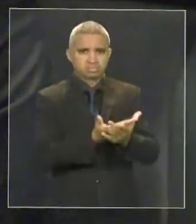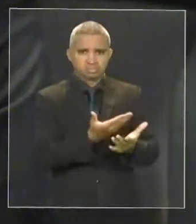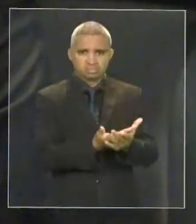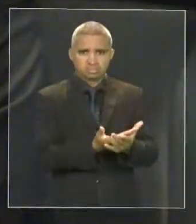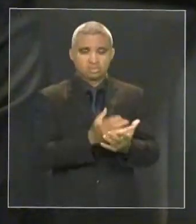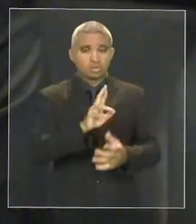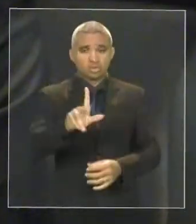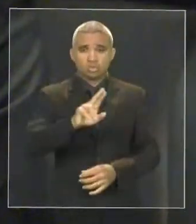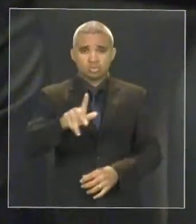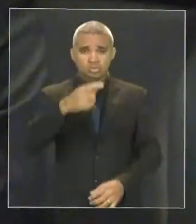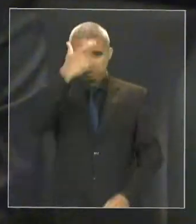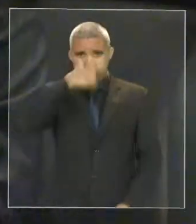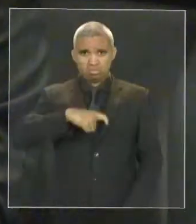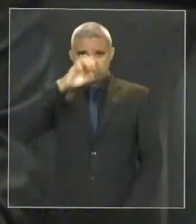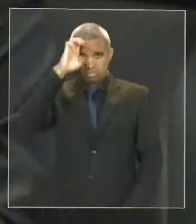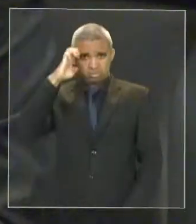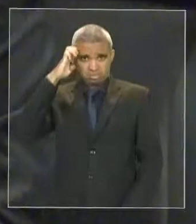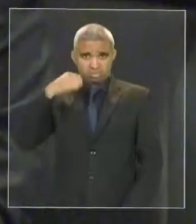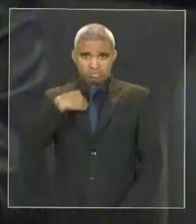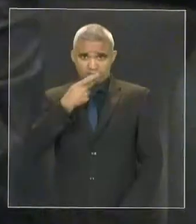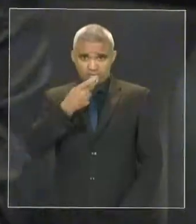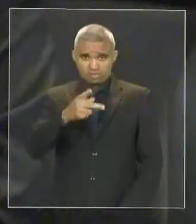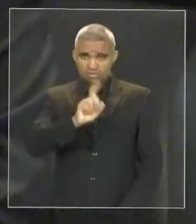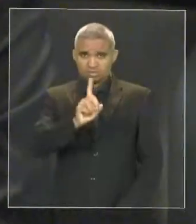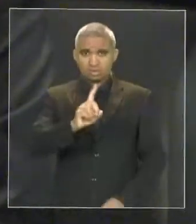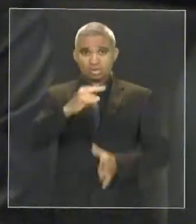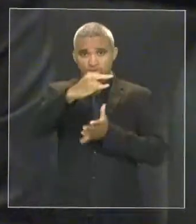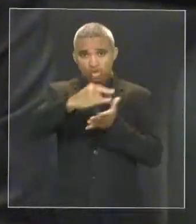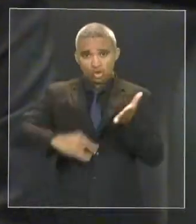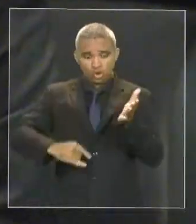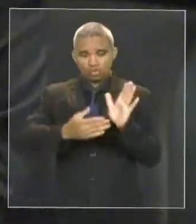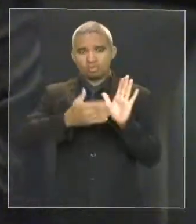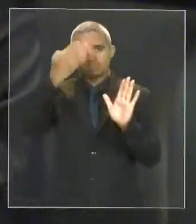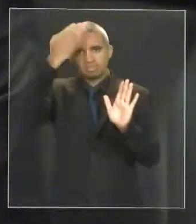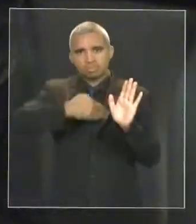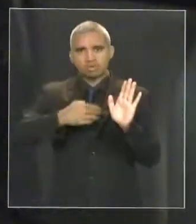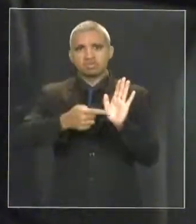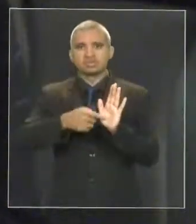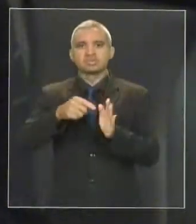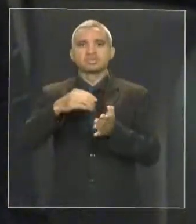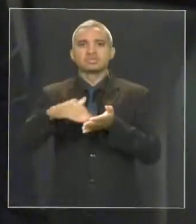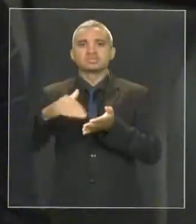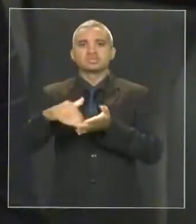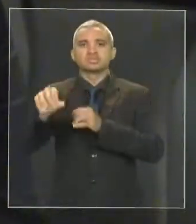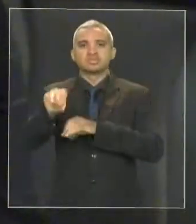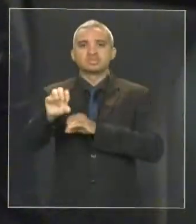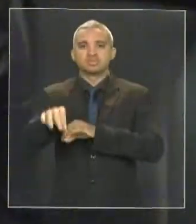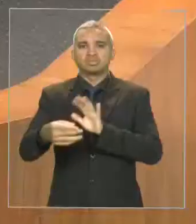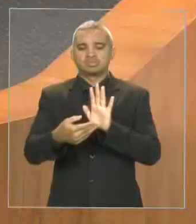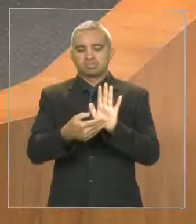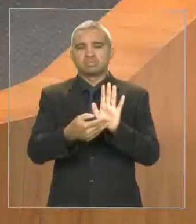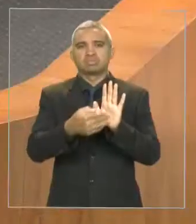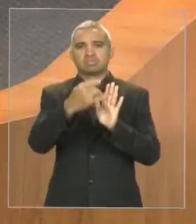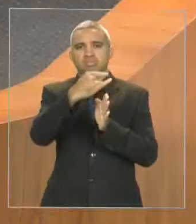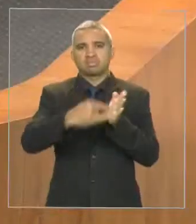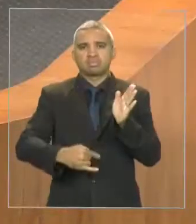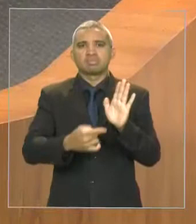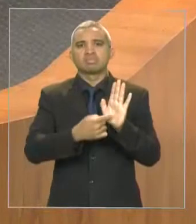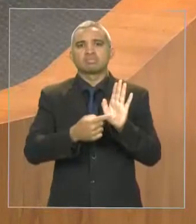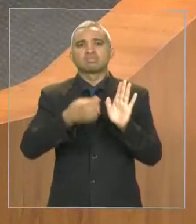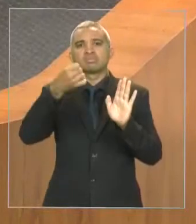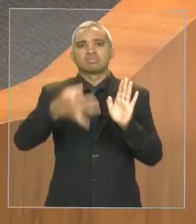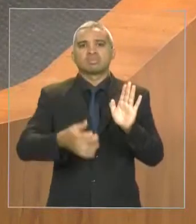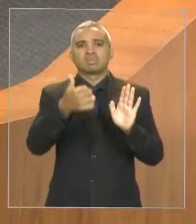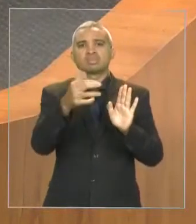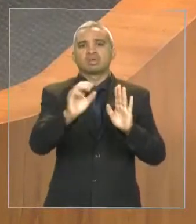o deputado Eduardo Brade, é o documento oficial da Secretaria de Estado de Educação. Parabéns a Vossa Excelência. Deputado Eduardo Brade, muito obrigado